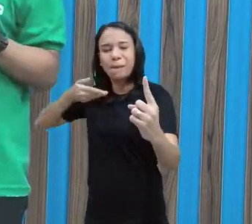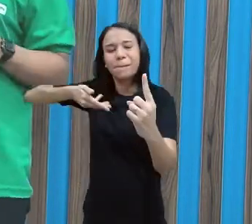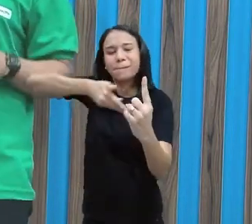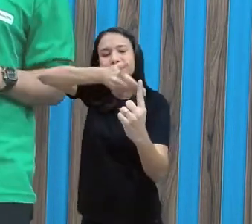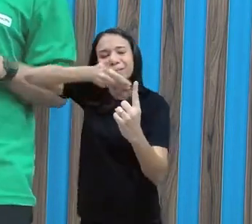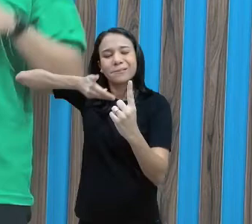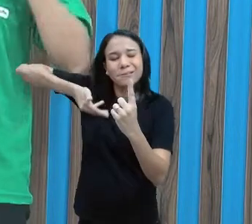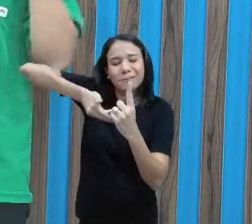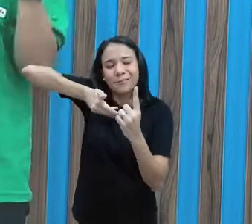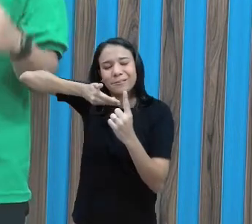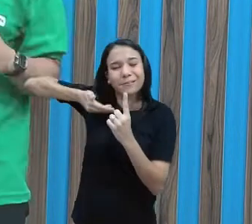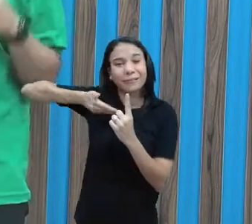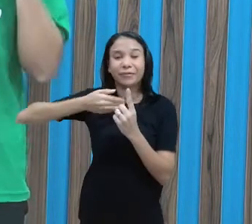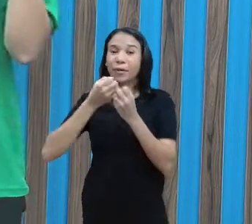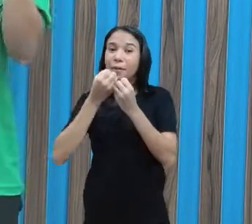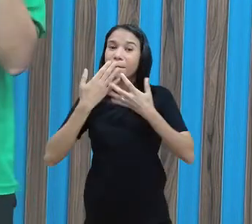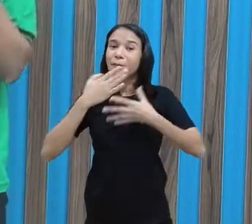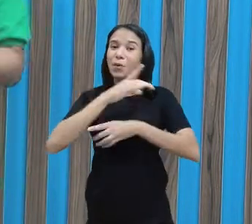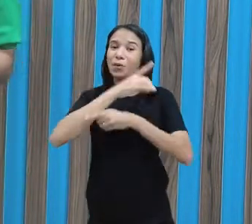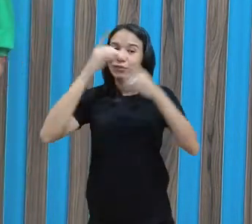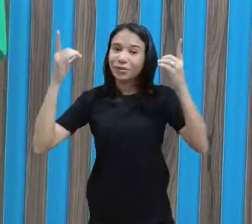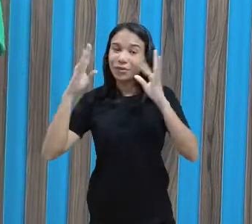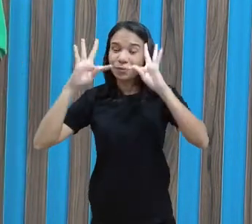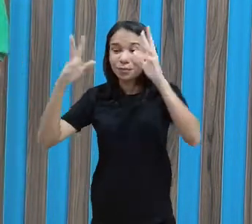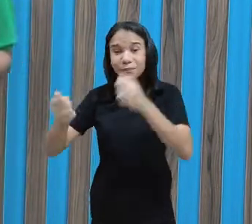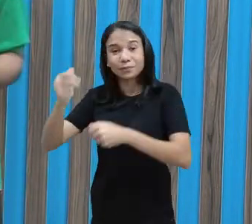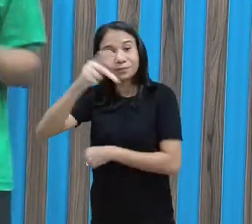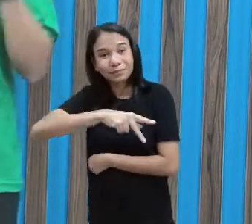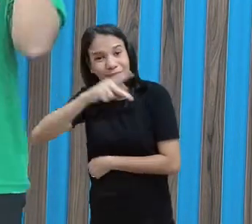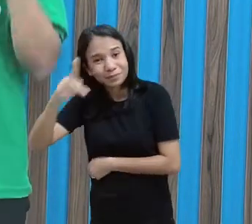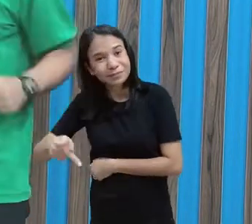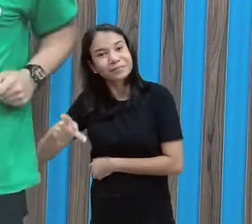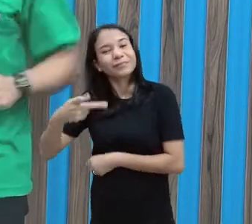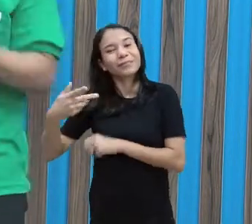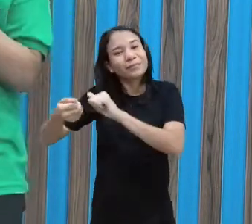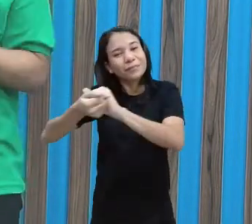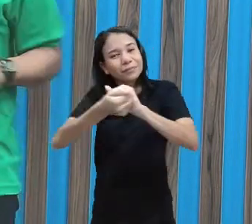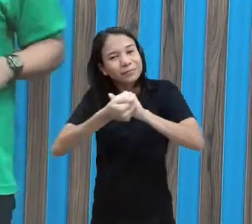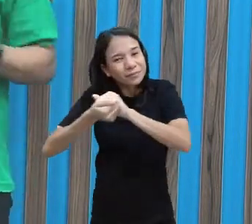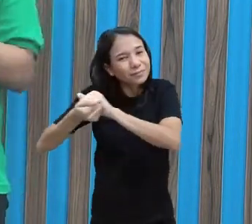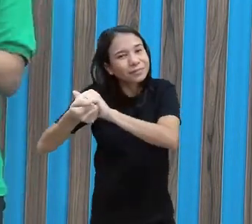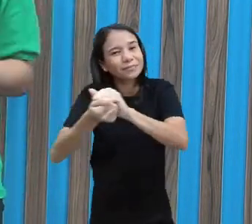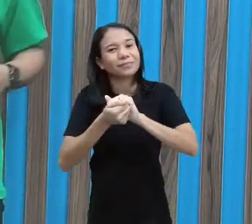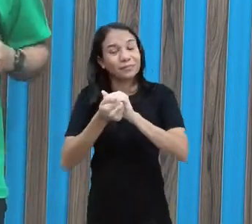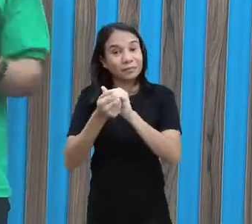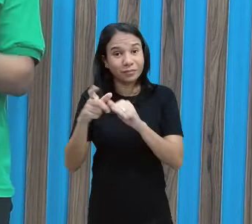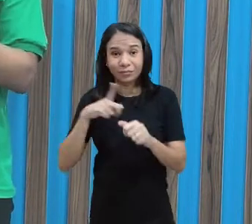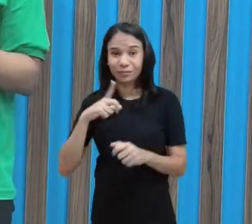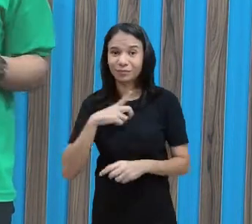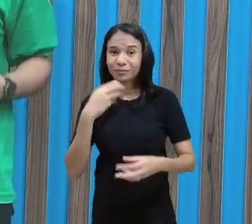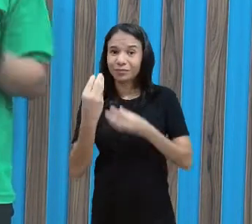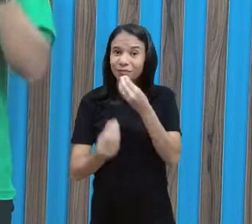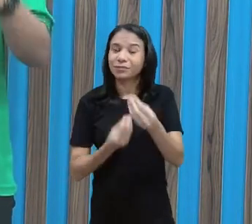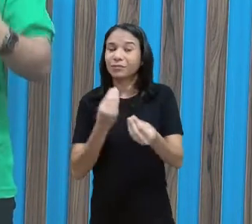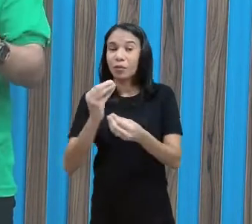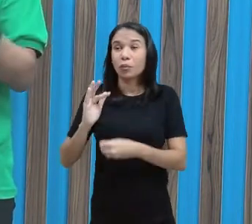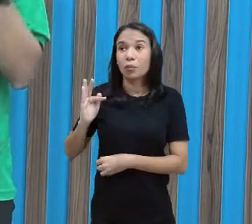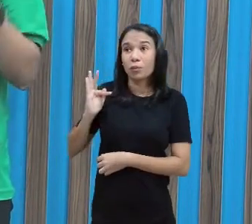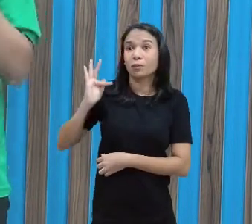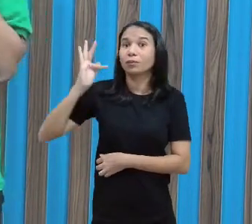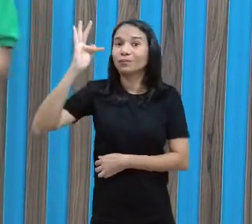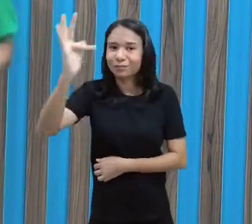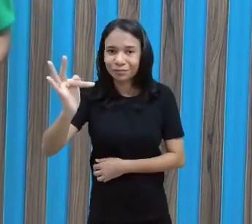também para os meus colegas e minhas colegas professoras que estão aí junto com a gente, para fazer esse